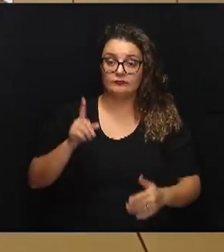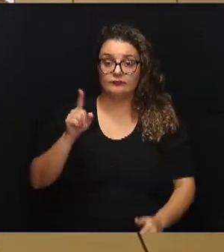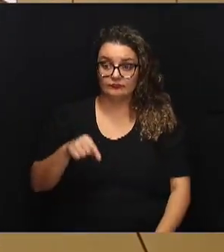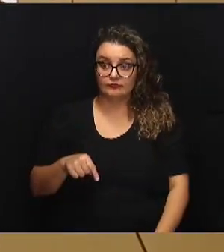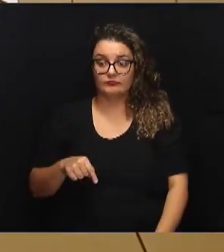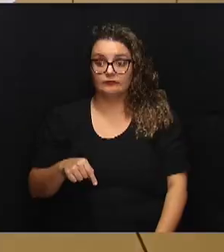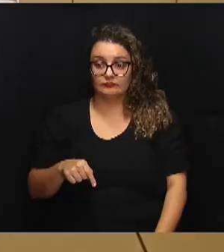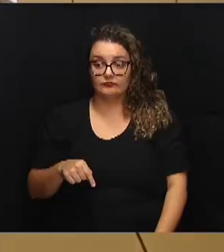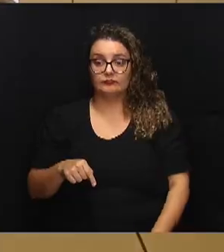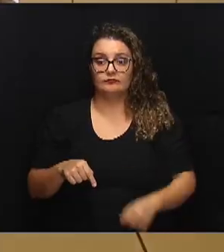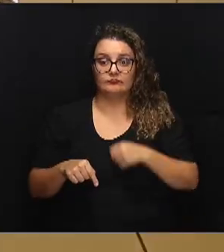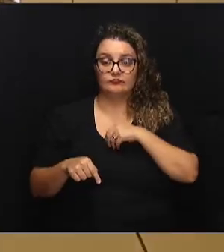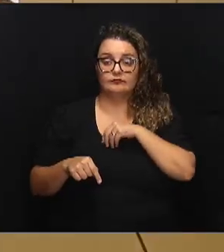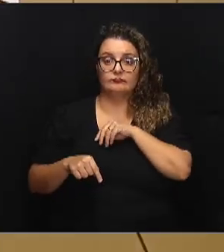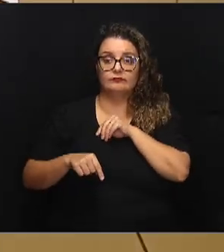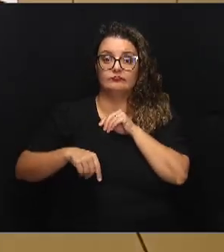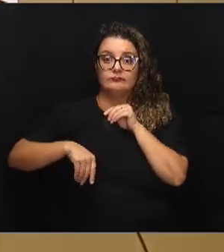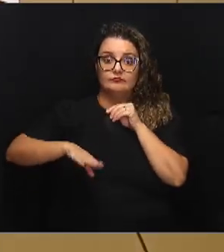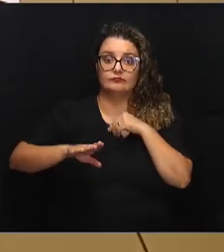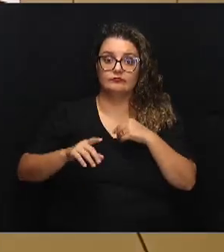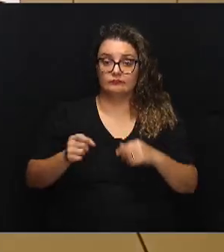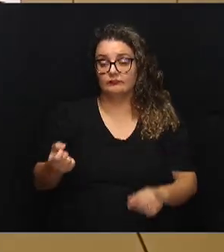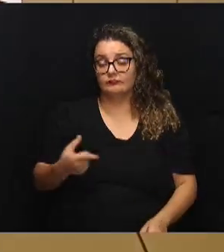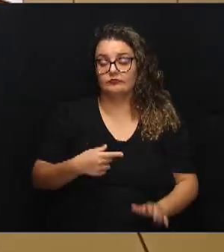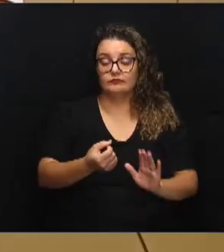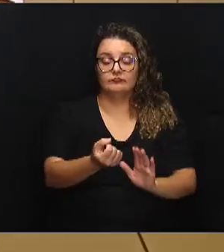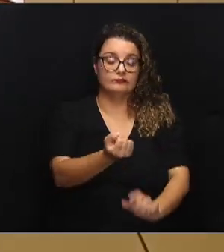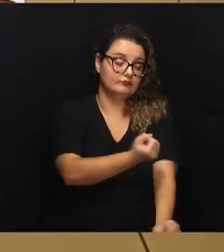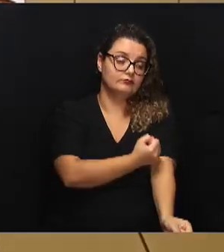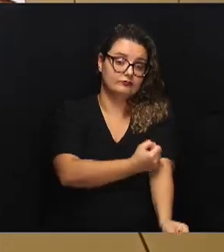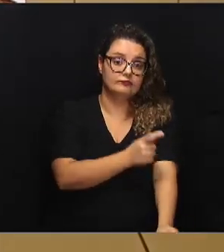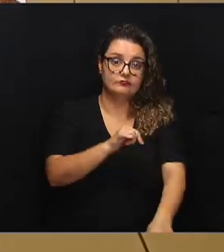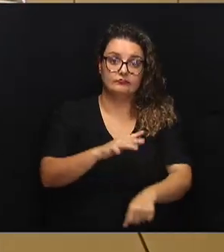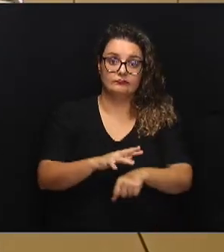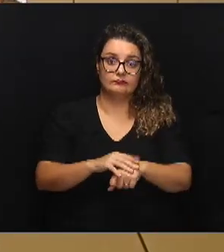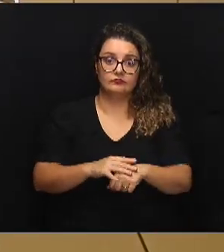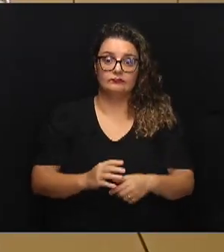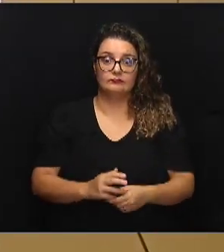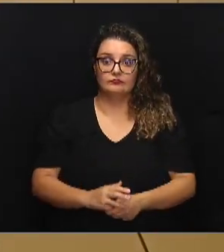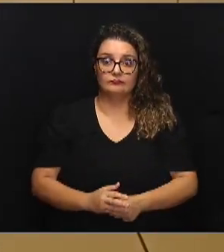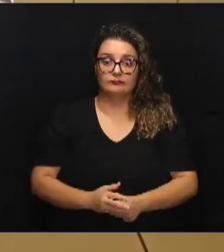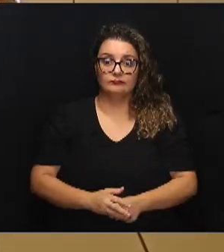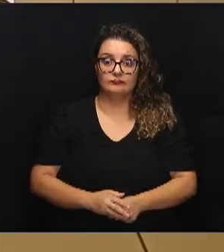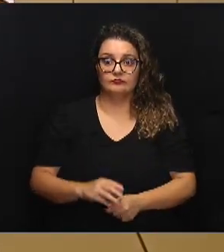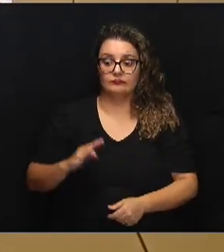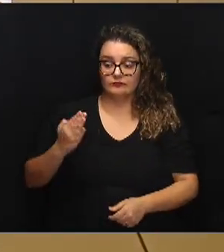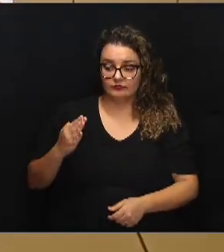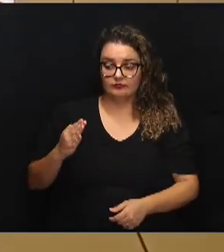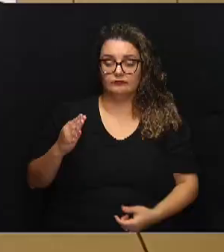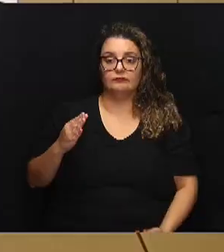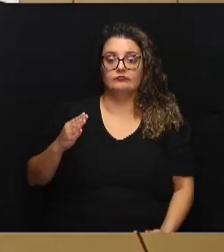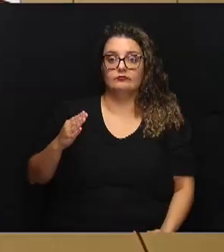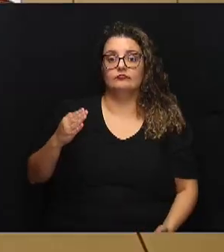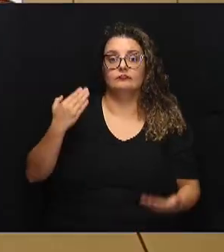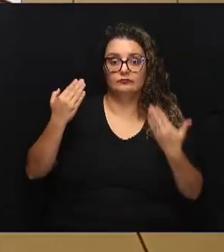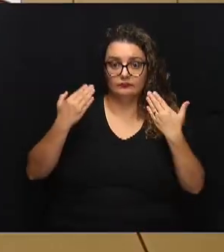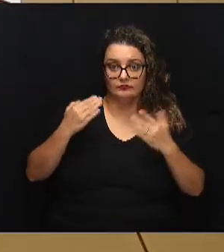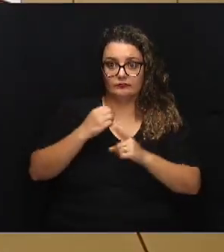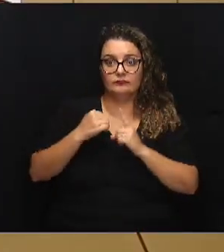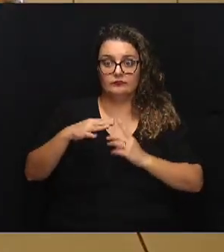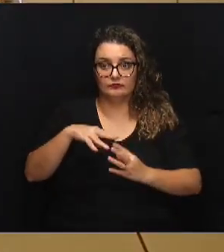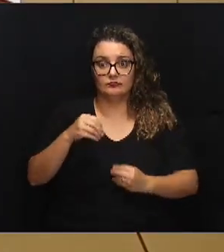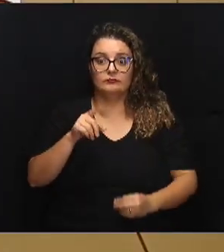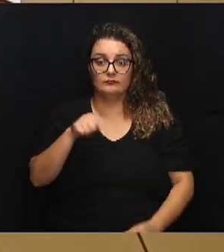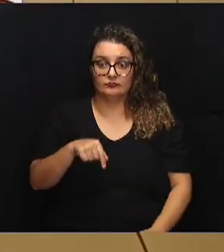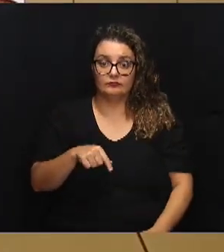né, mais que vício, né, uma doença mesmo, né? Uma doença biopsicossocial, espiritual, né, que é a